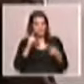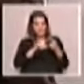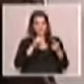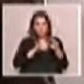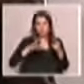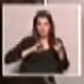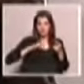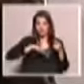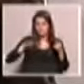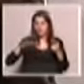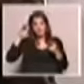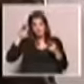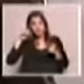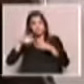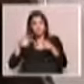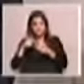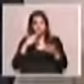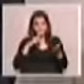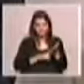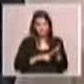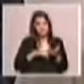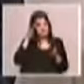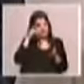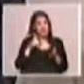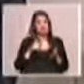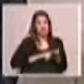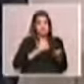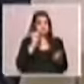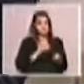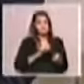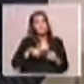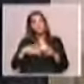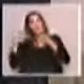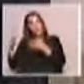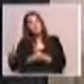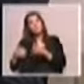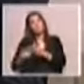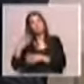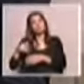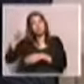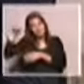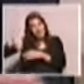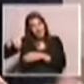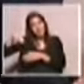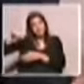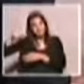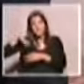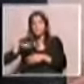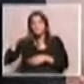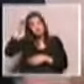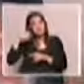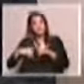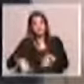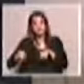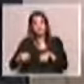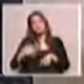genuíno com o leite da raça. Existe um outro queijo que é produzido na região, mas que nem é com o leite da raça, porque por um lado não há exemplares